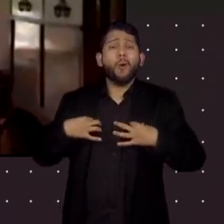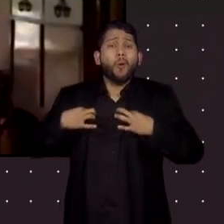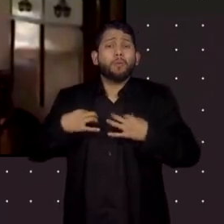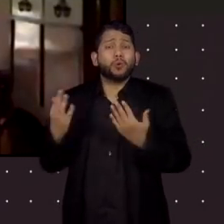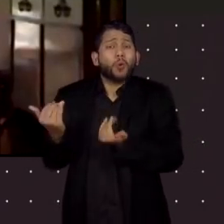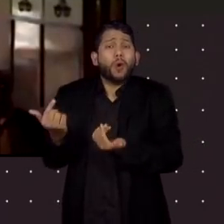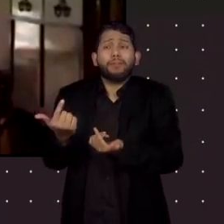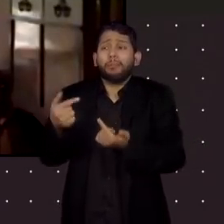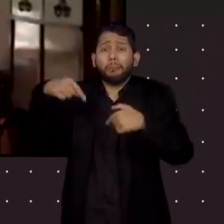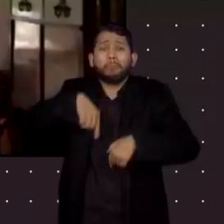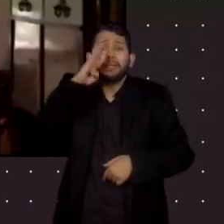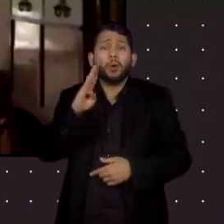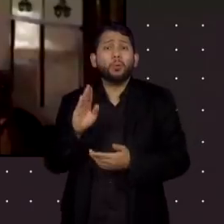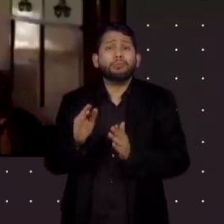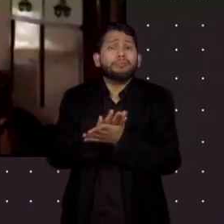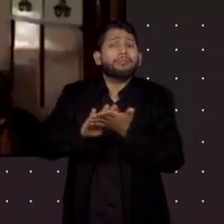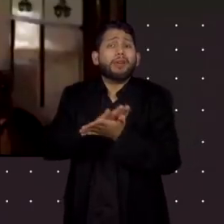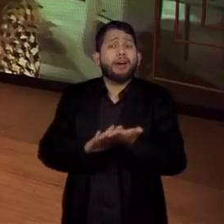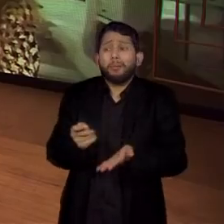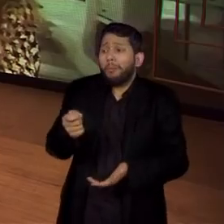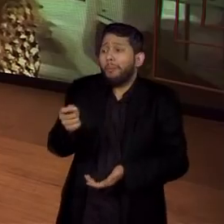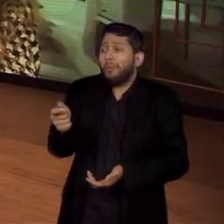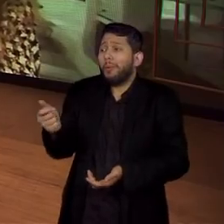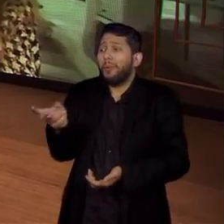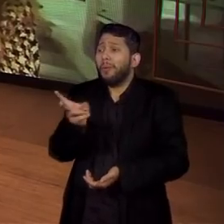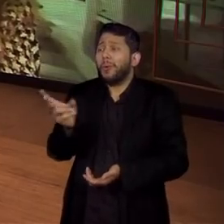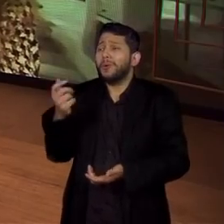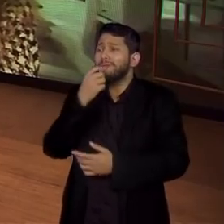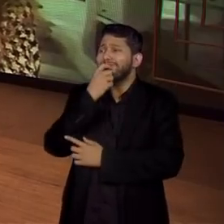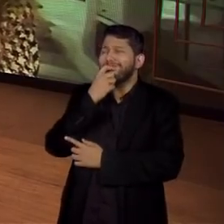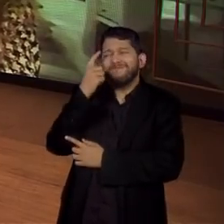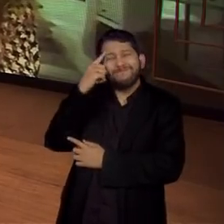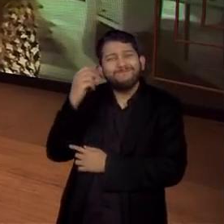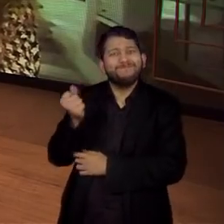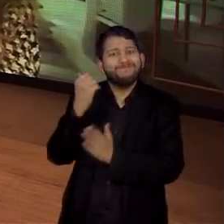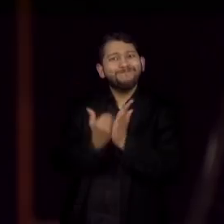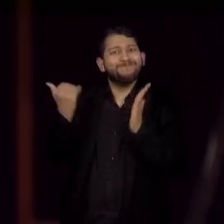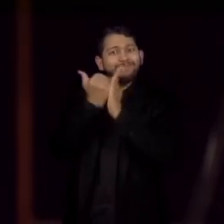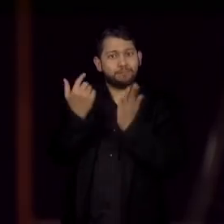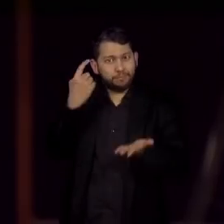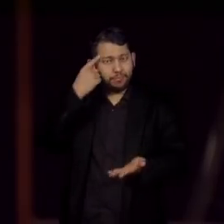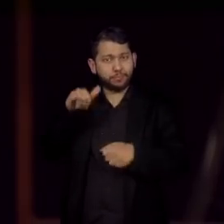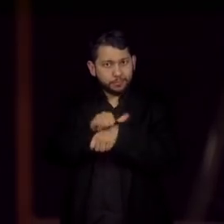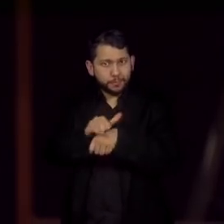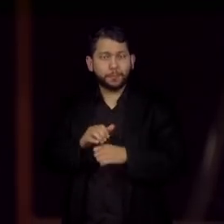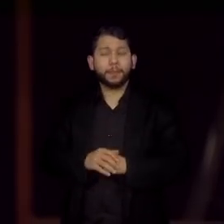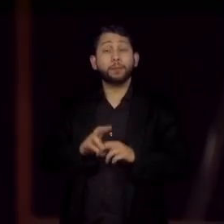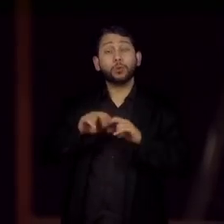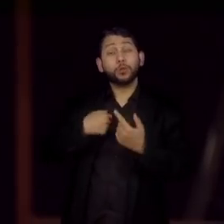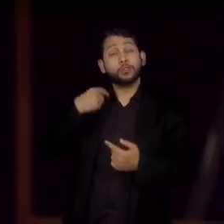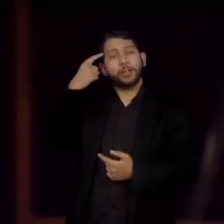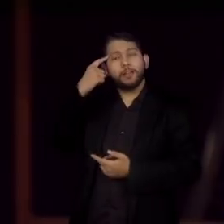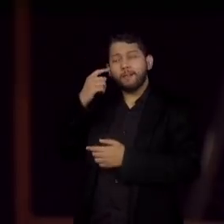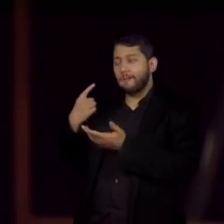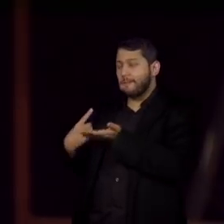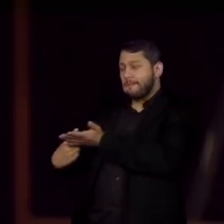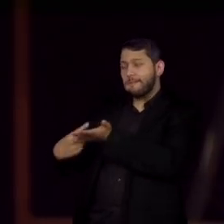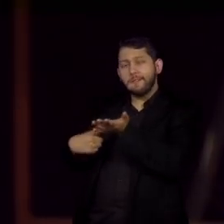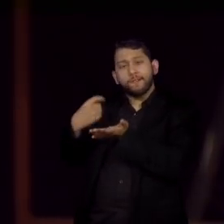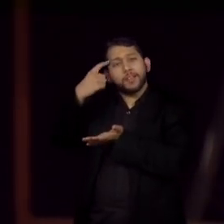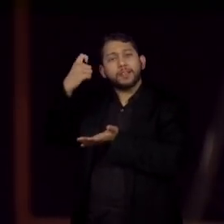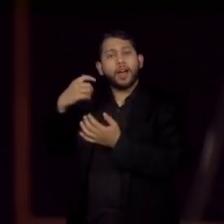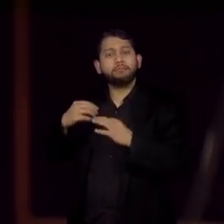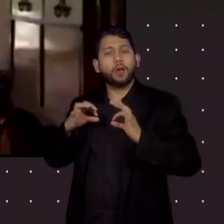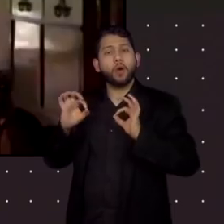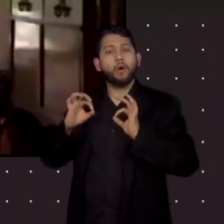Brasil. Era uma coisa muito restrita, né? Não existia muito. Então, nós começamos a inventar nossas próprias roupas, nossas